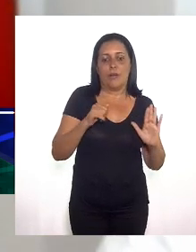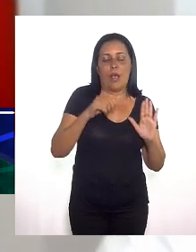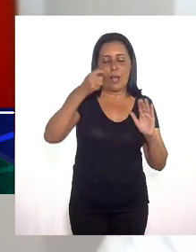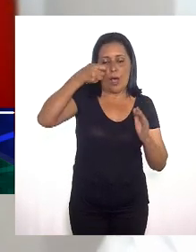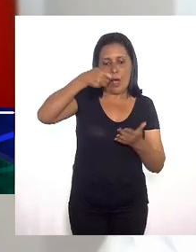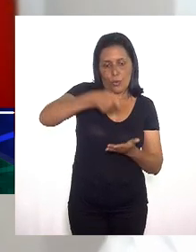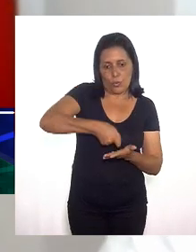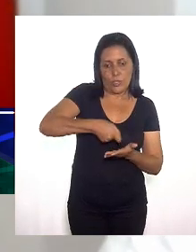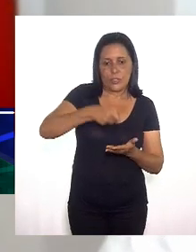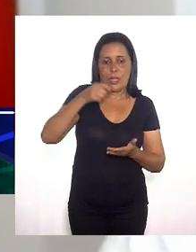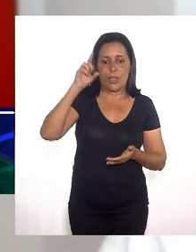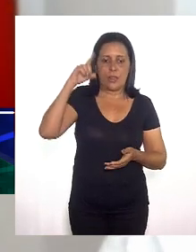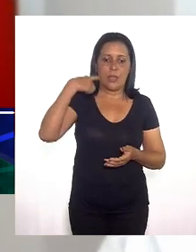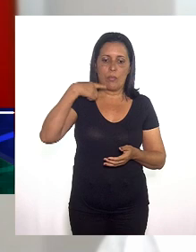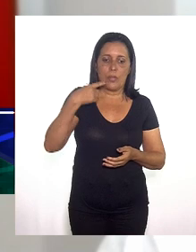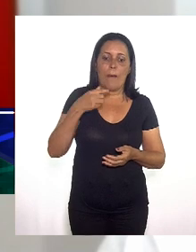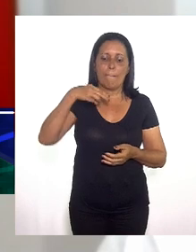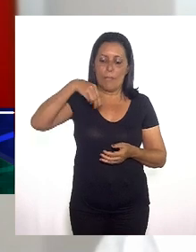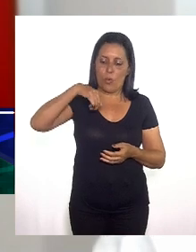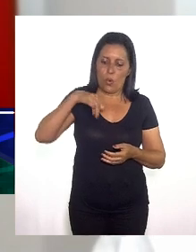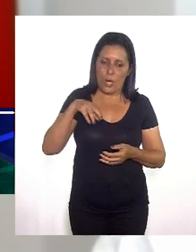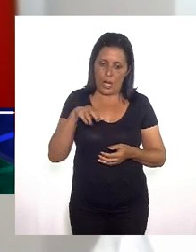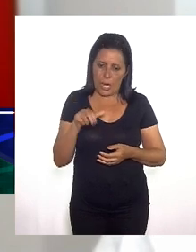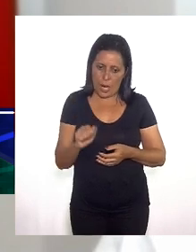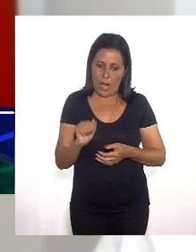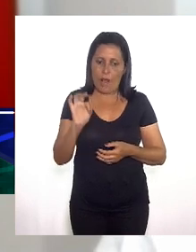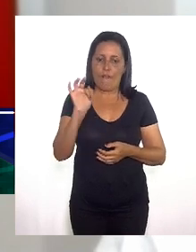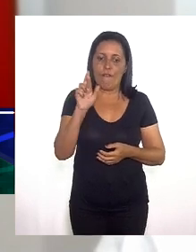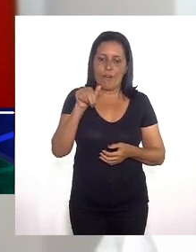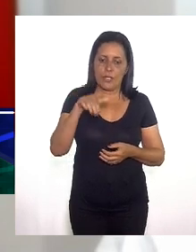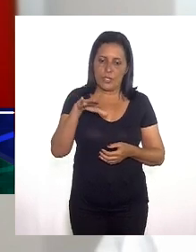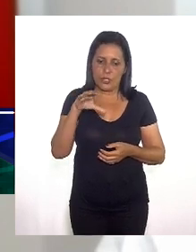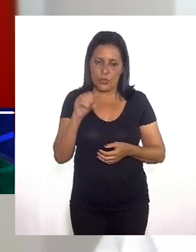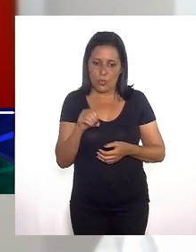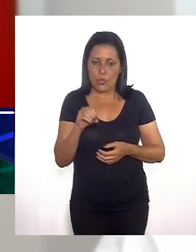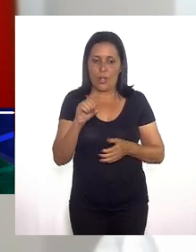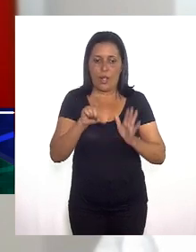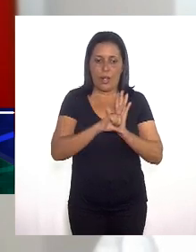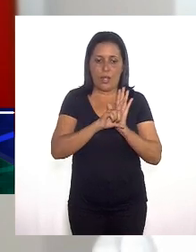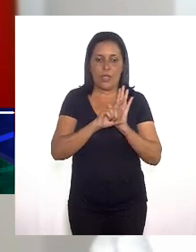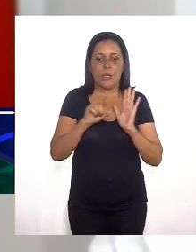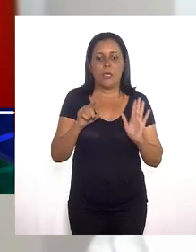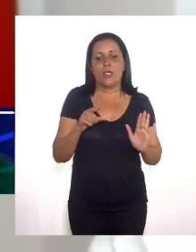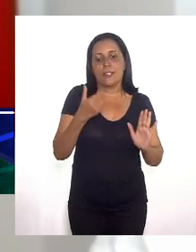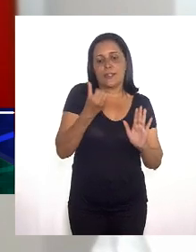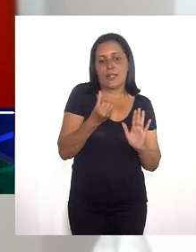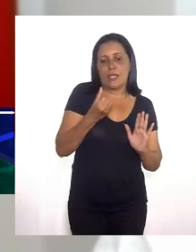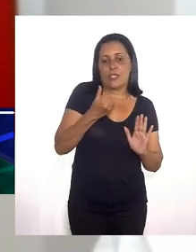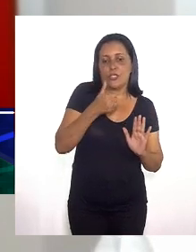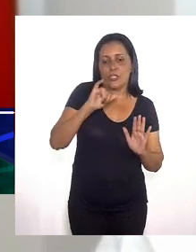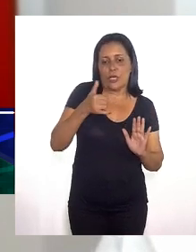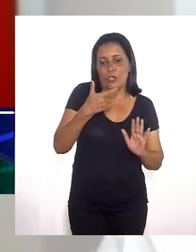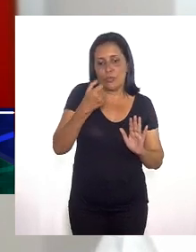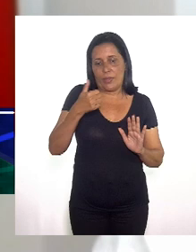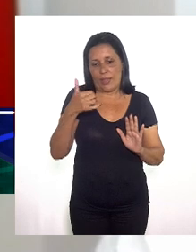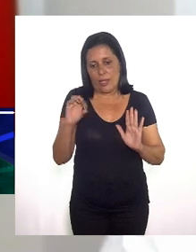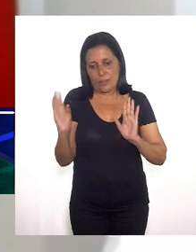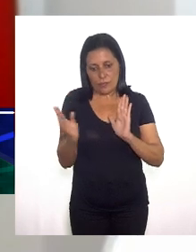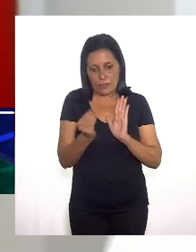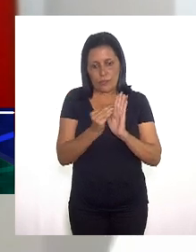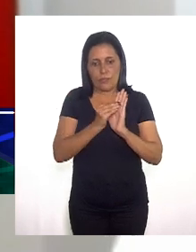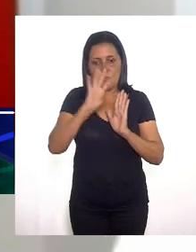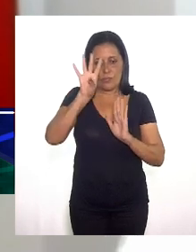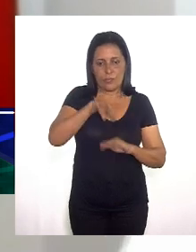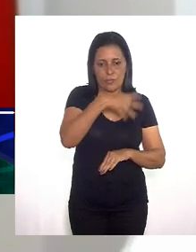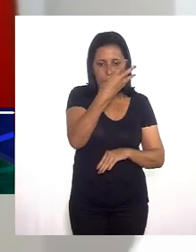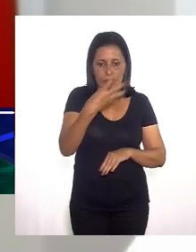Mônica Francisco, que altera a lei 5.645, de 6 de janeiro de 2010, para incluir no calendário oficial do